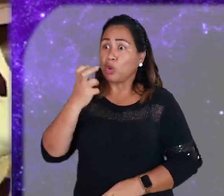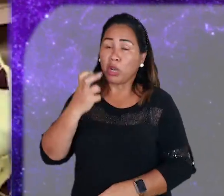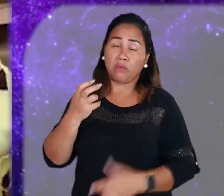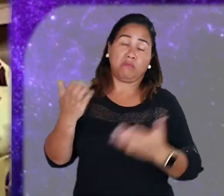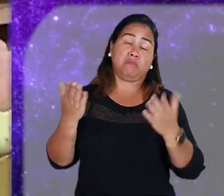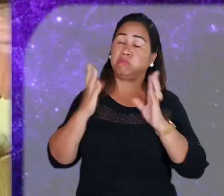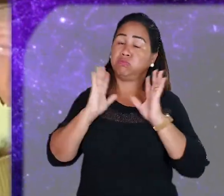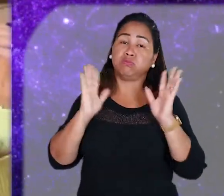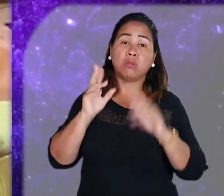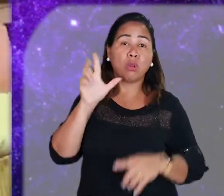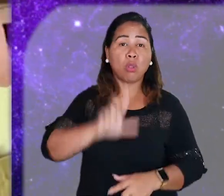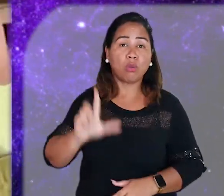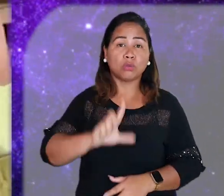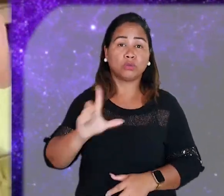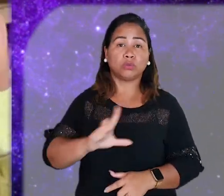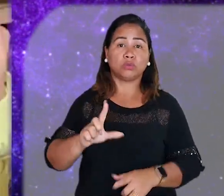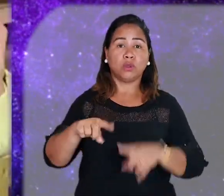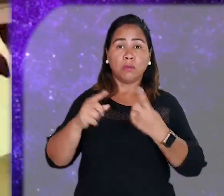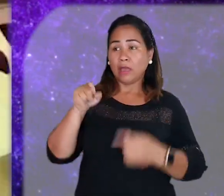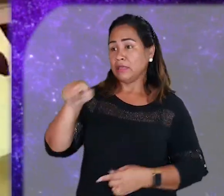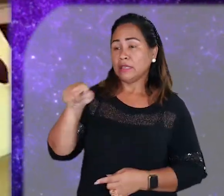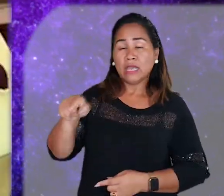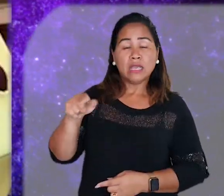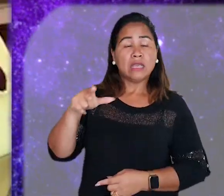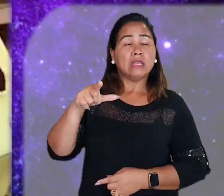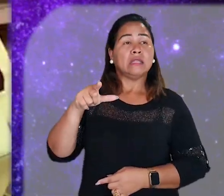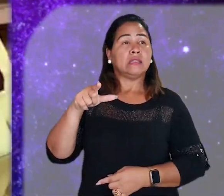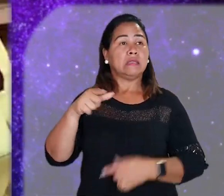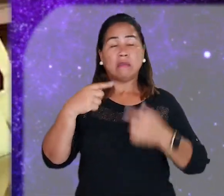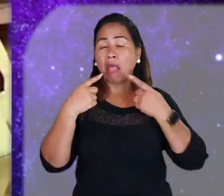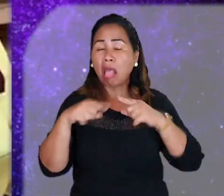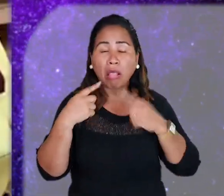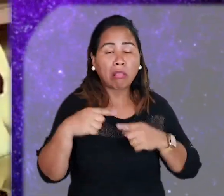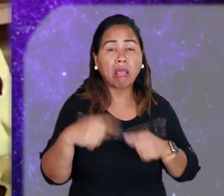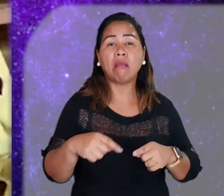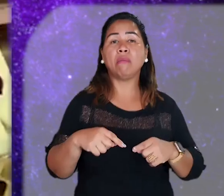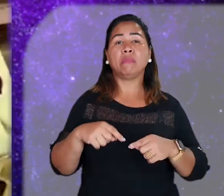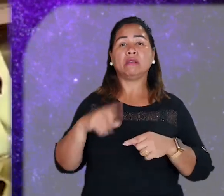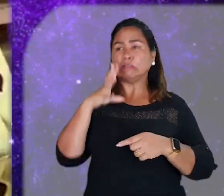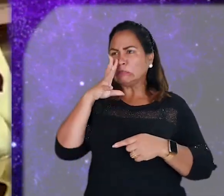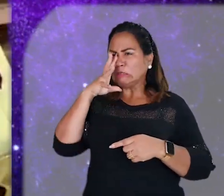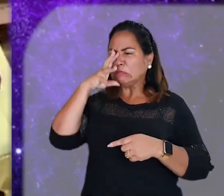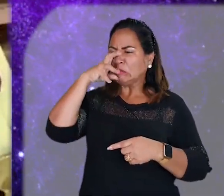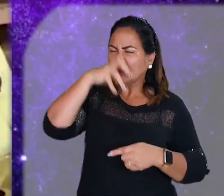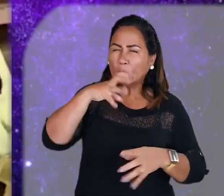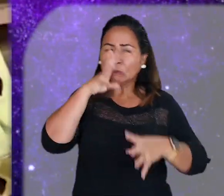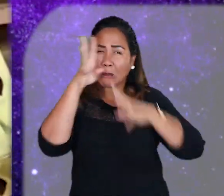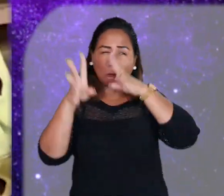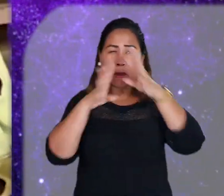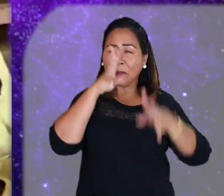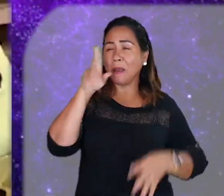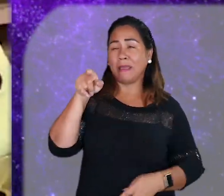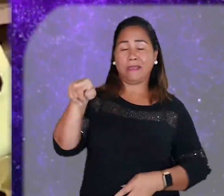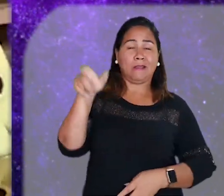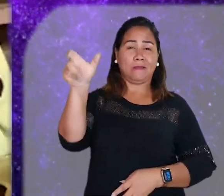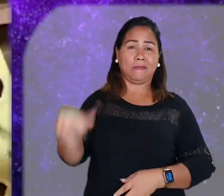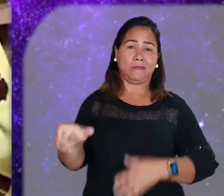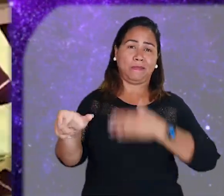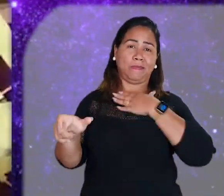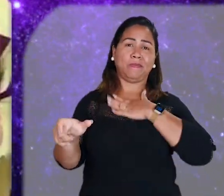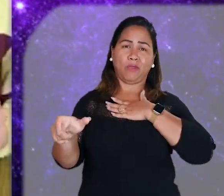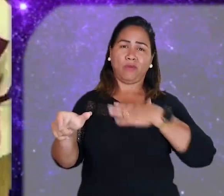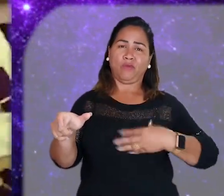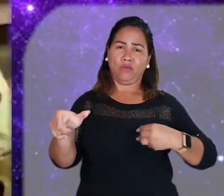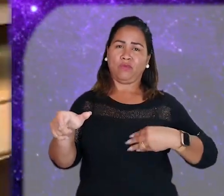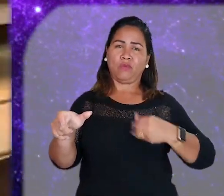mas predominantemente ele é retroalimentado uma humor dele a reclamação dele é